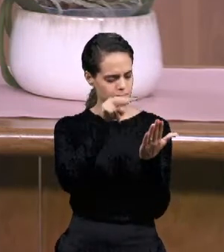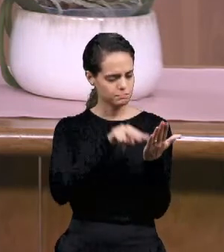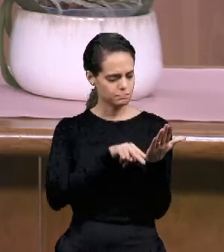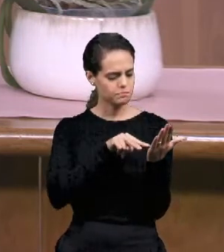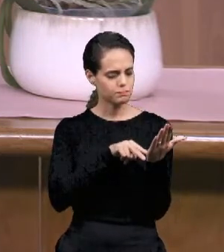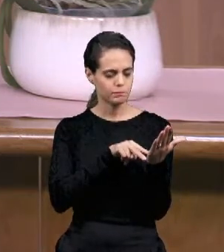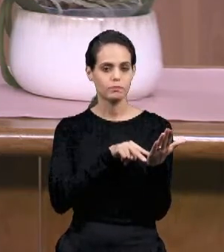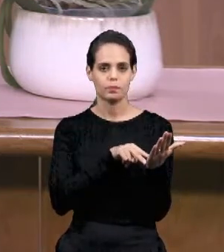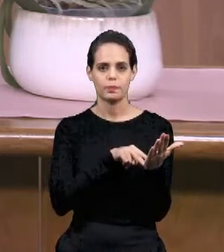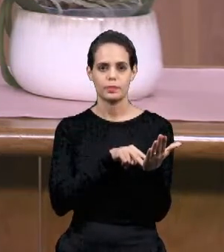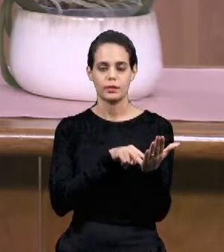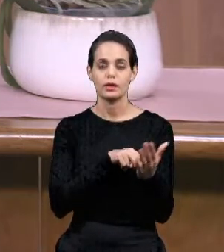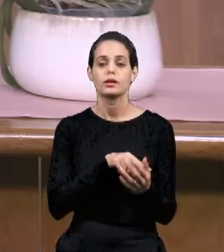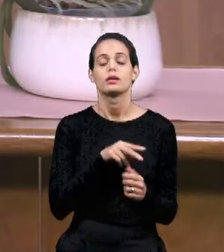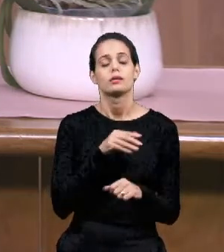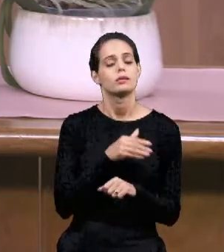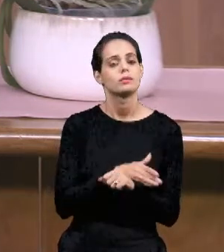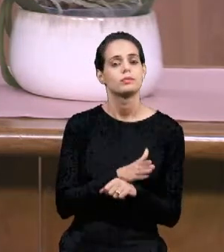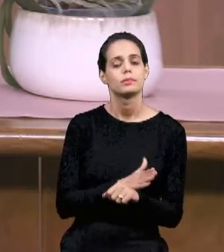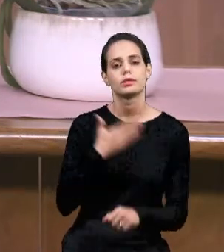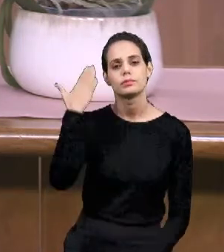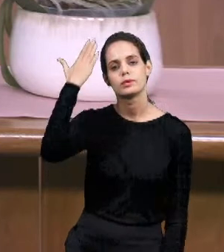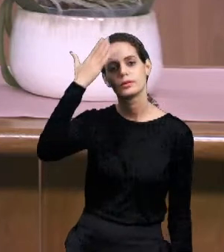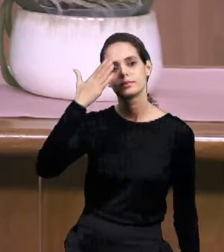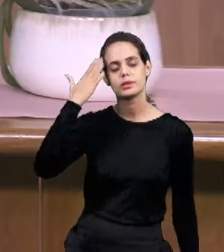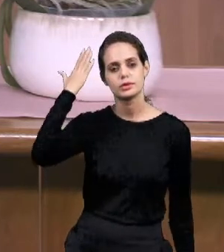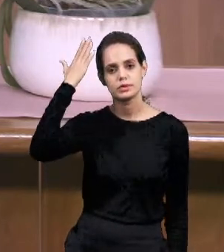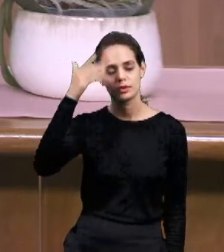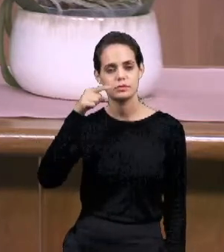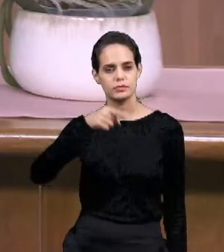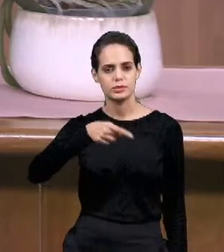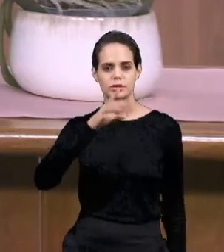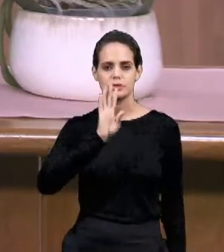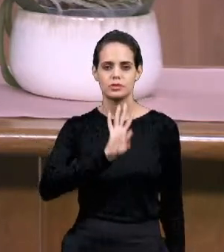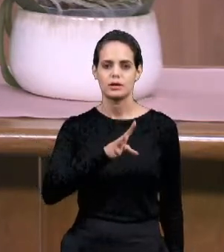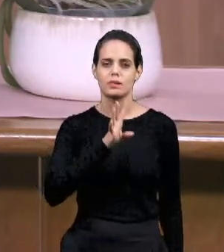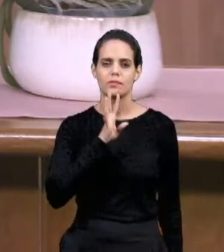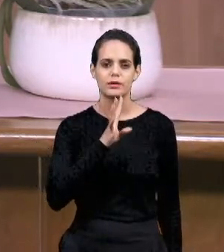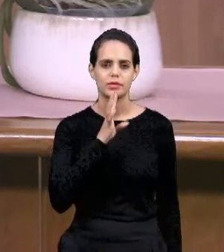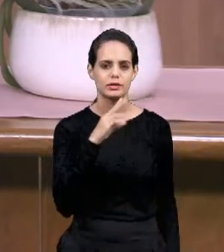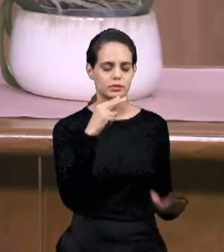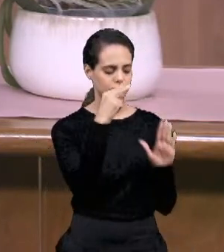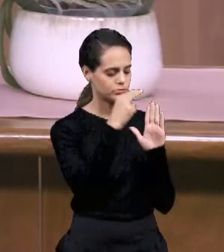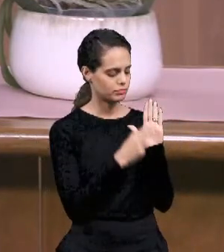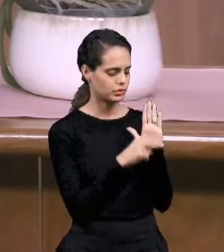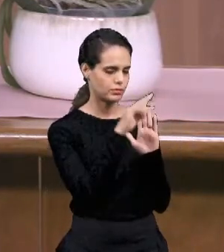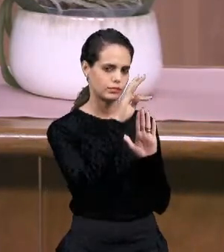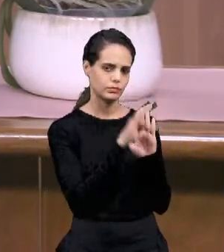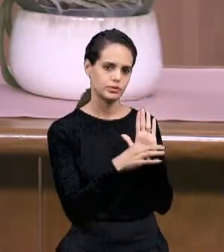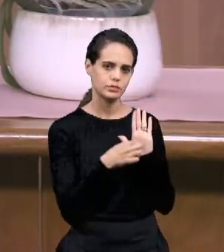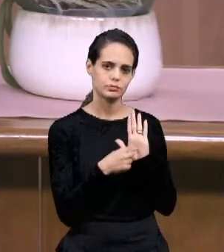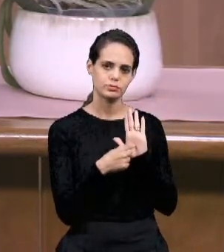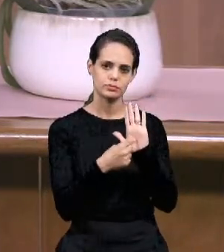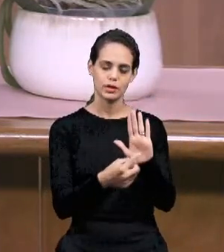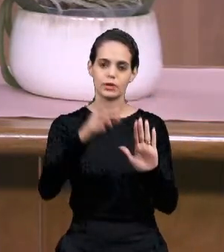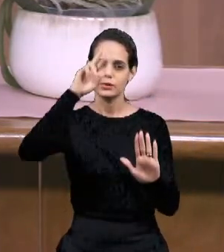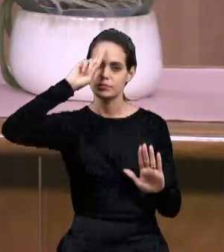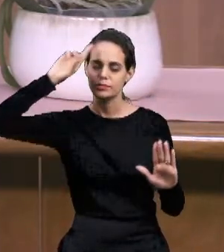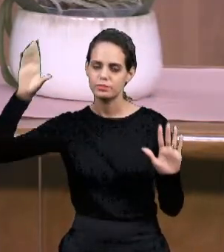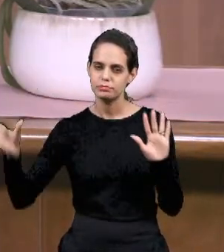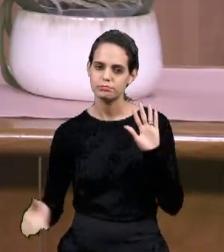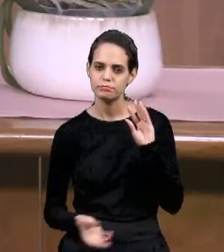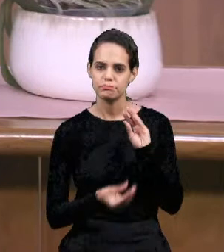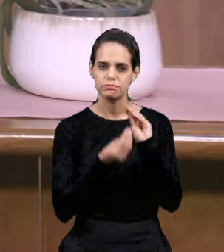a mensagem for trazida, você já conhece o texto que vai ser trazido. E o Senhor vai complementar,